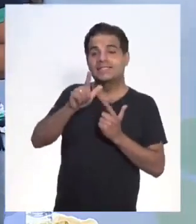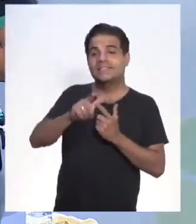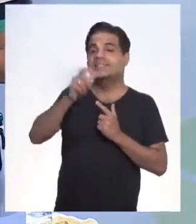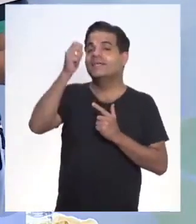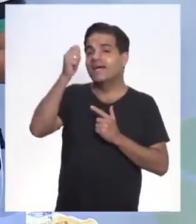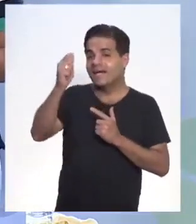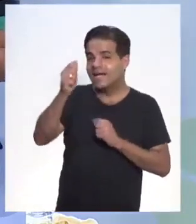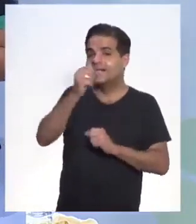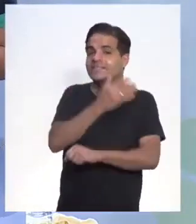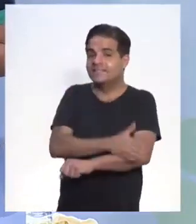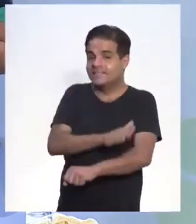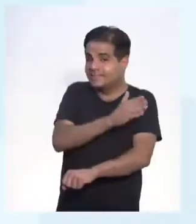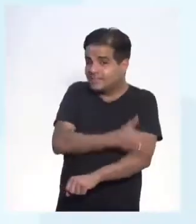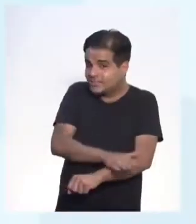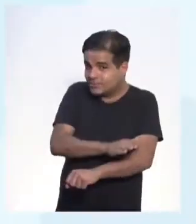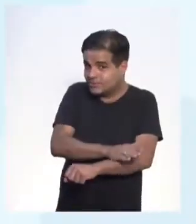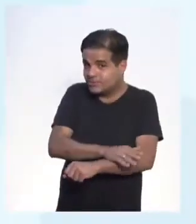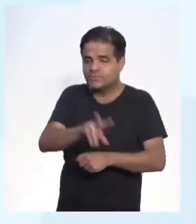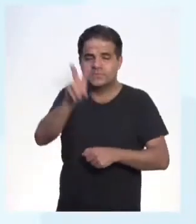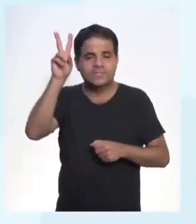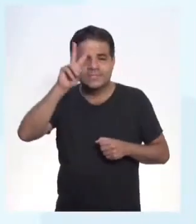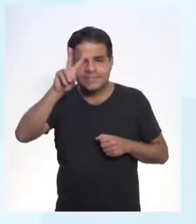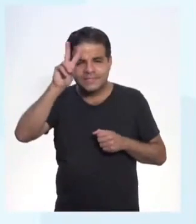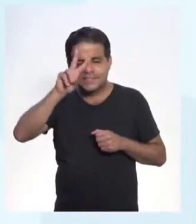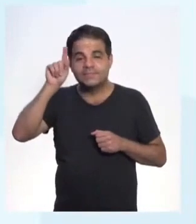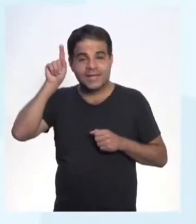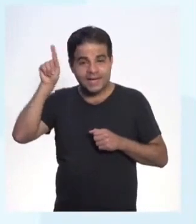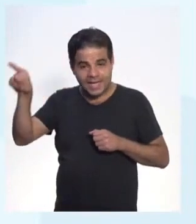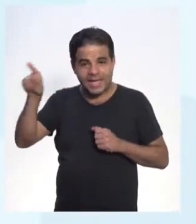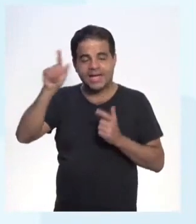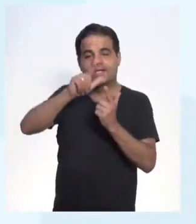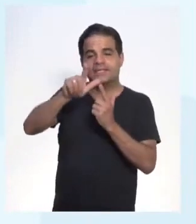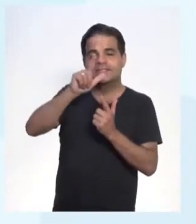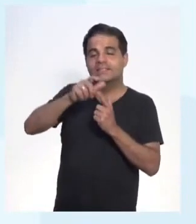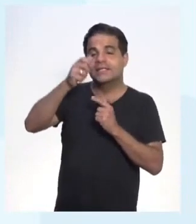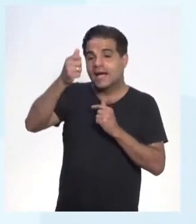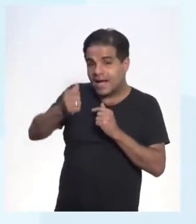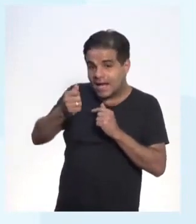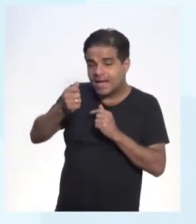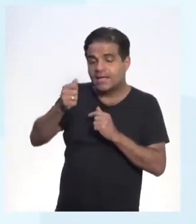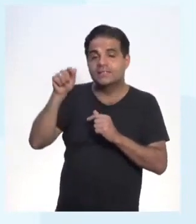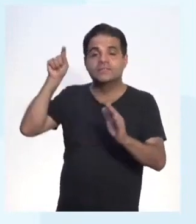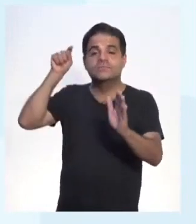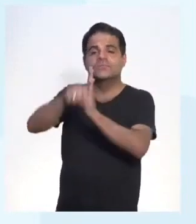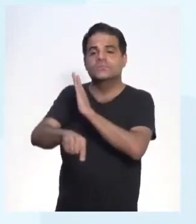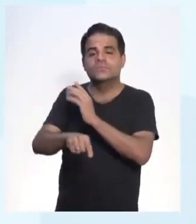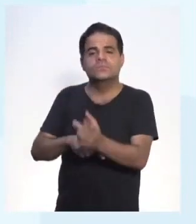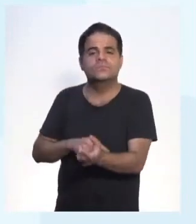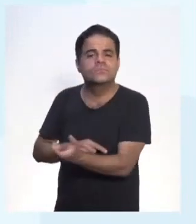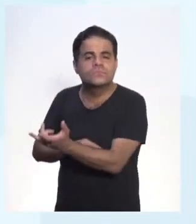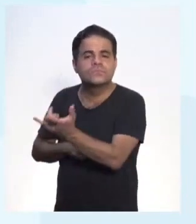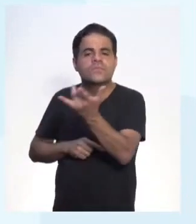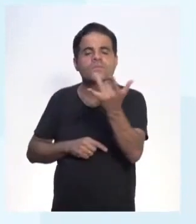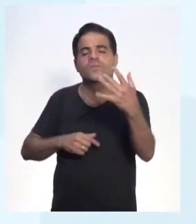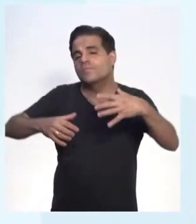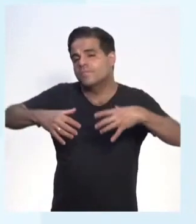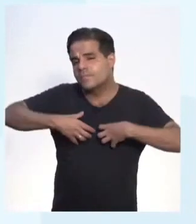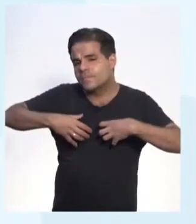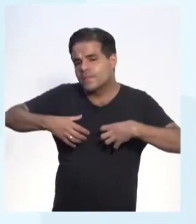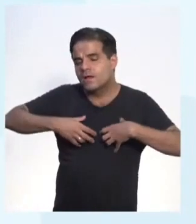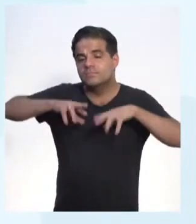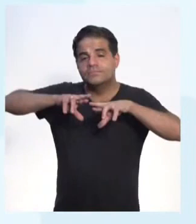desse exercício. Lembra que lá na letra A, ele perguntava de quantas